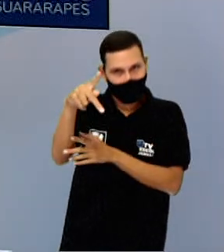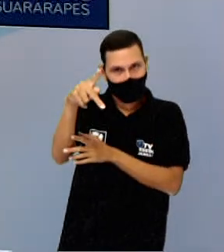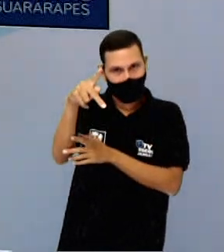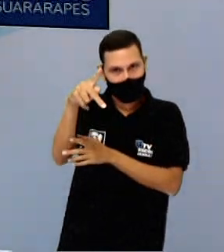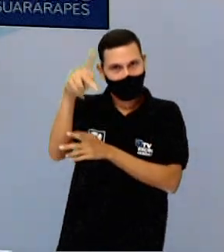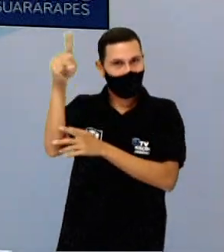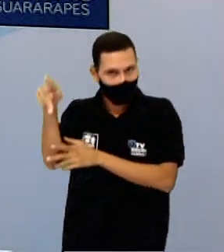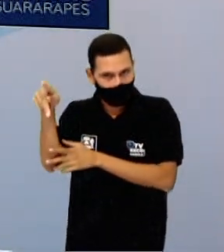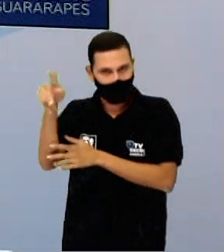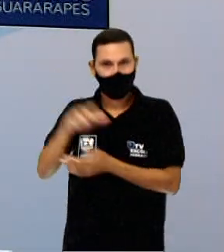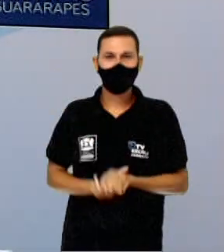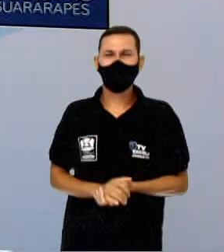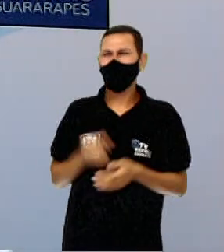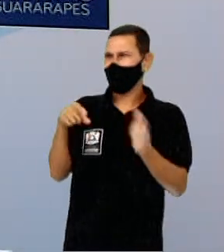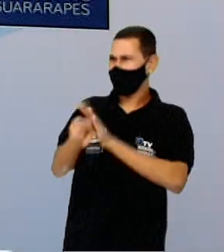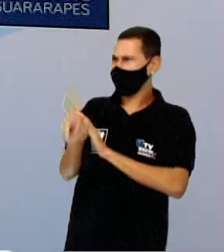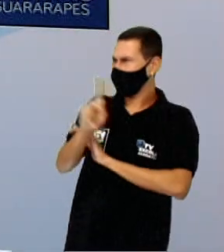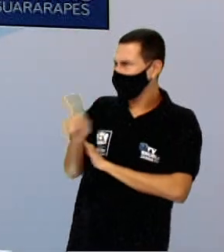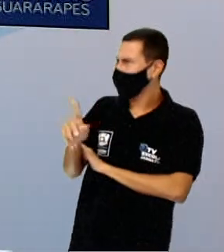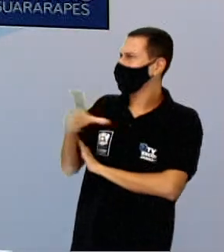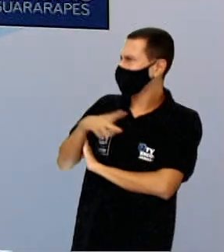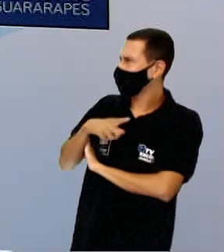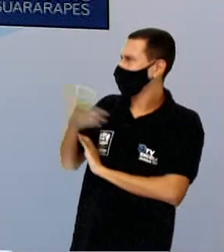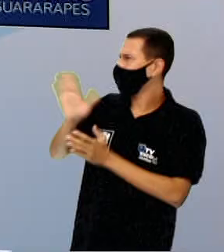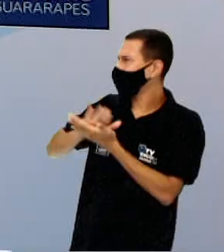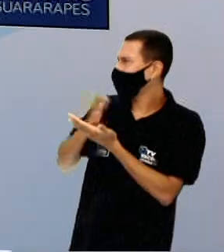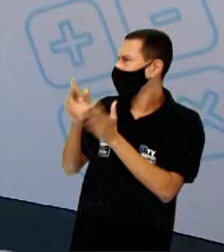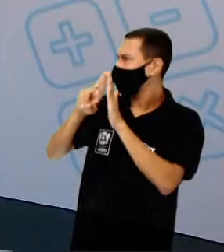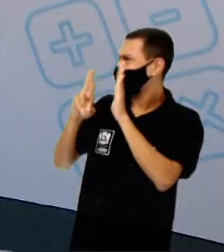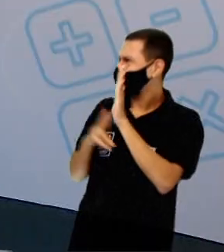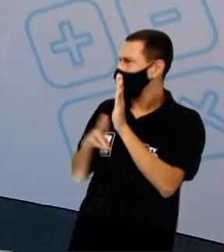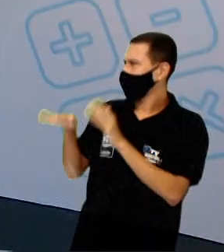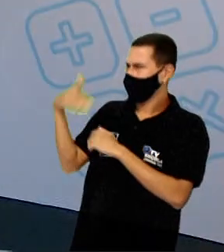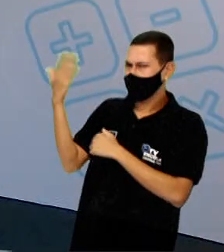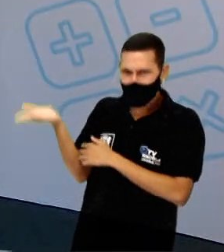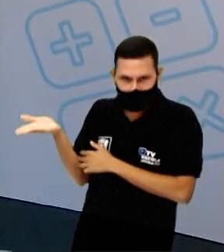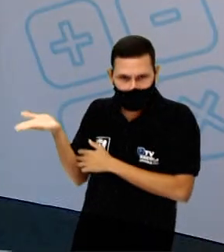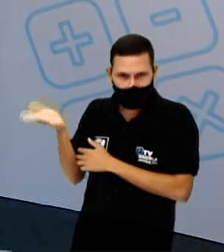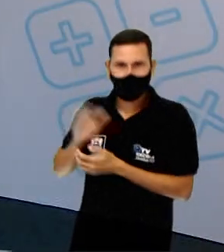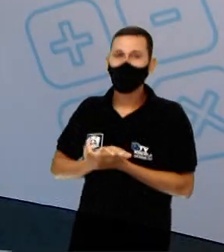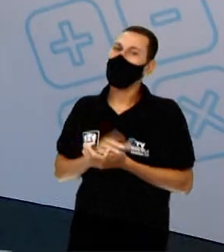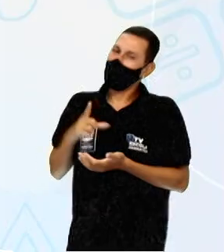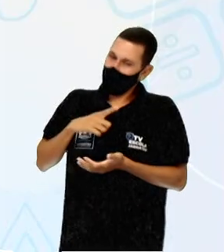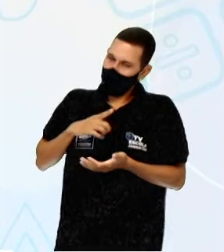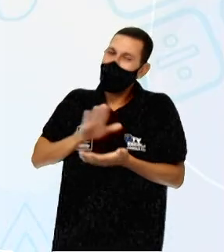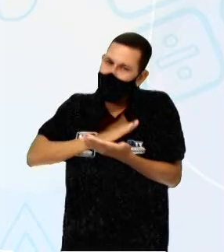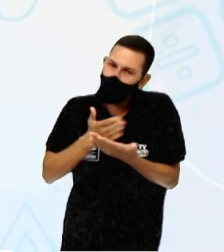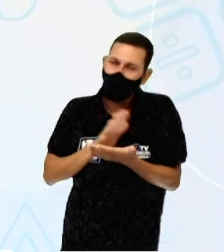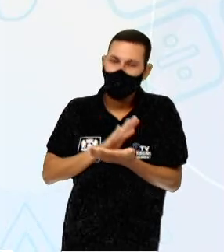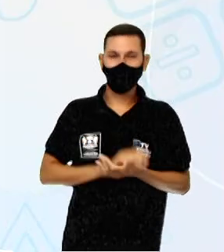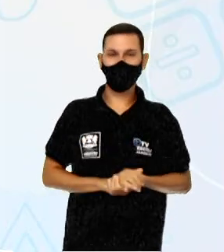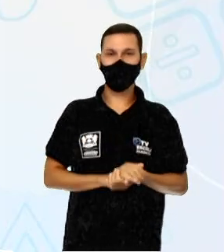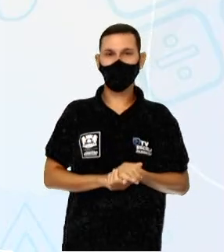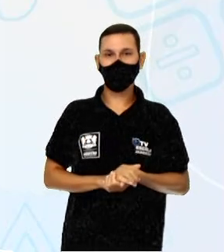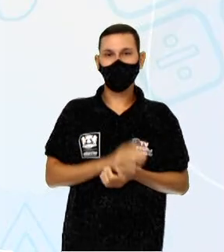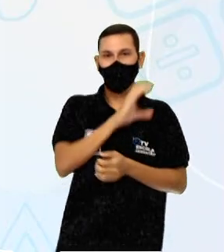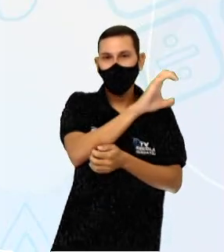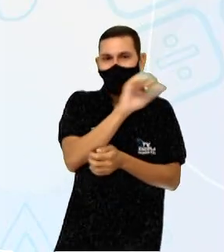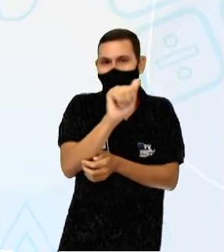você me pergunta, professor, tem alguma exceção? Existem algumas exceções, minha gente. Vejam só. Temos aí, né, consoante,